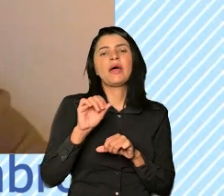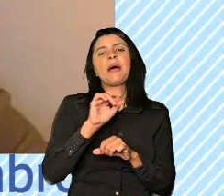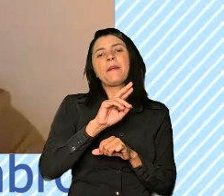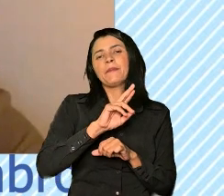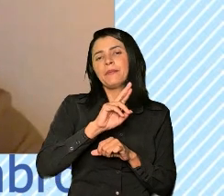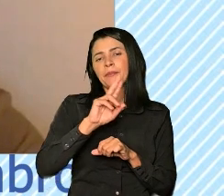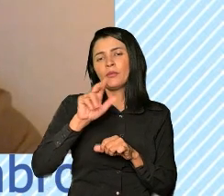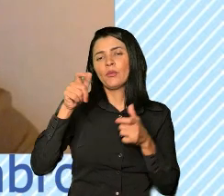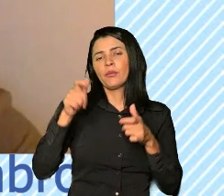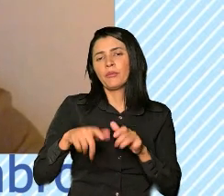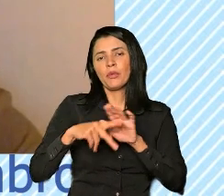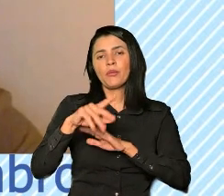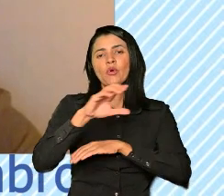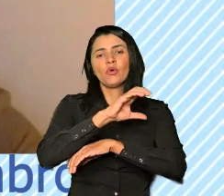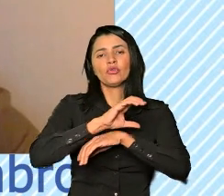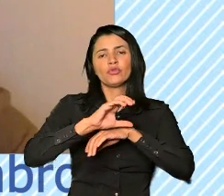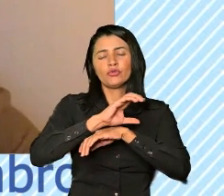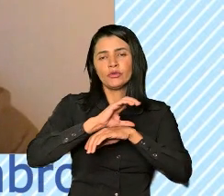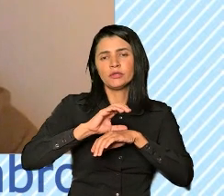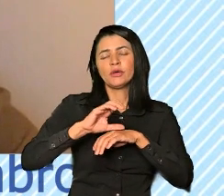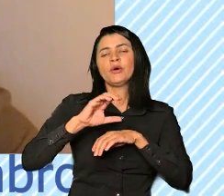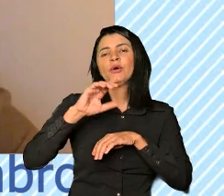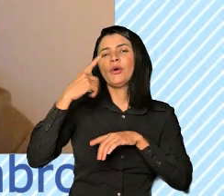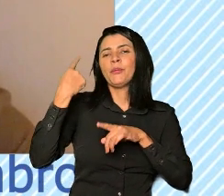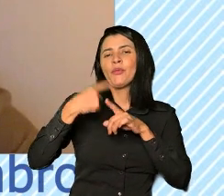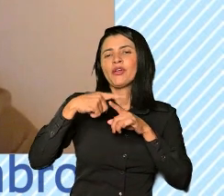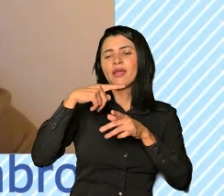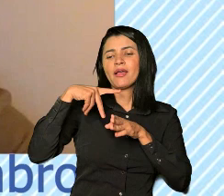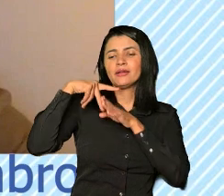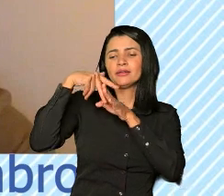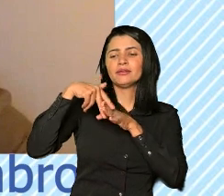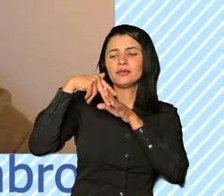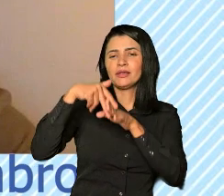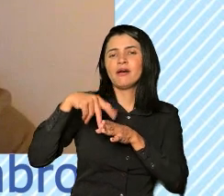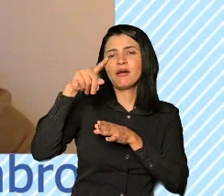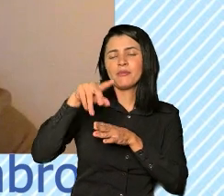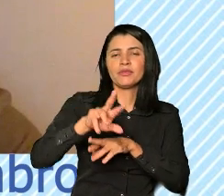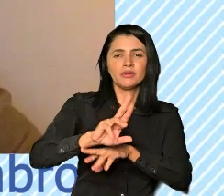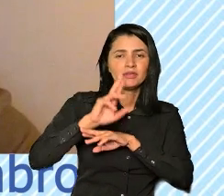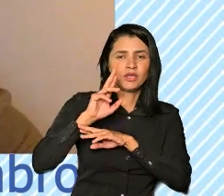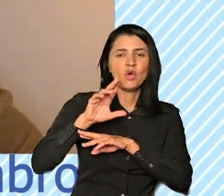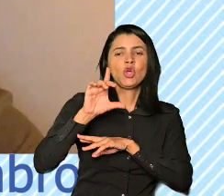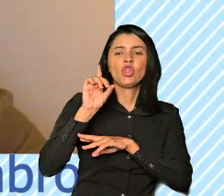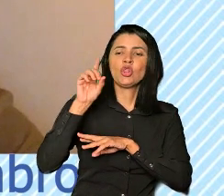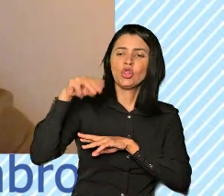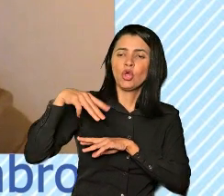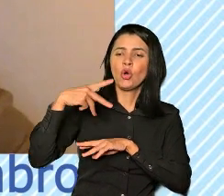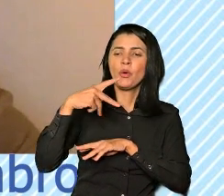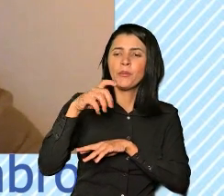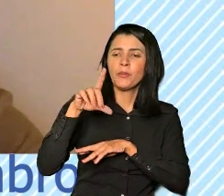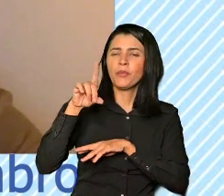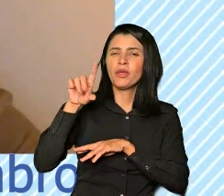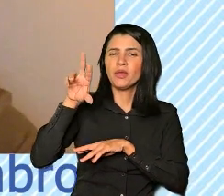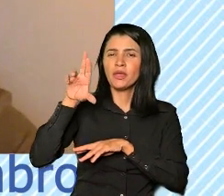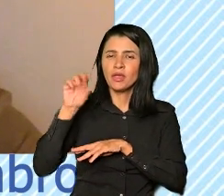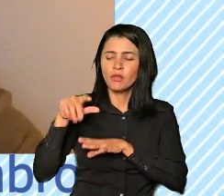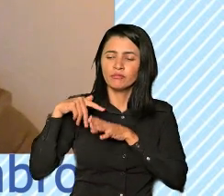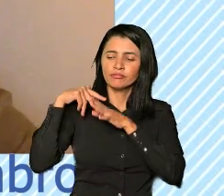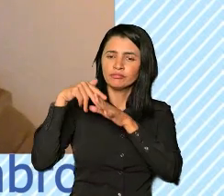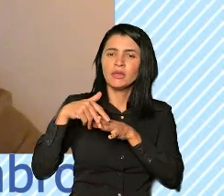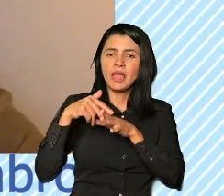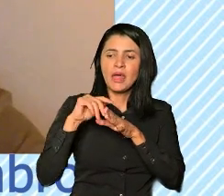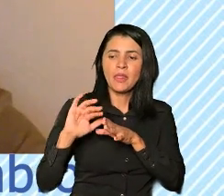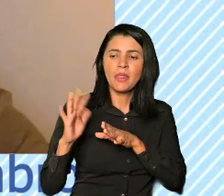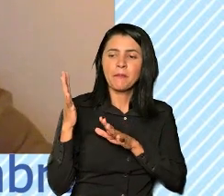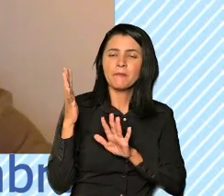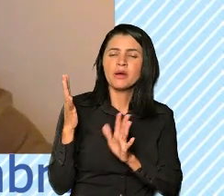Constituição, certo? Porque a estátua equestre é uma representação de Dom Pedro I, ele está montado num cavalo e nas suas mãos